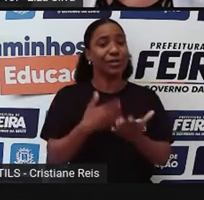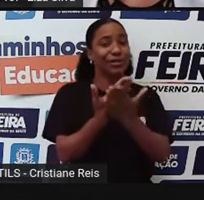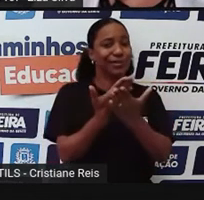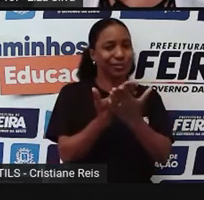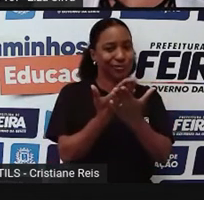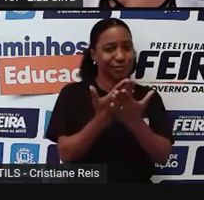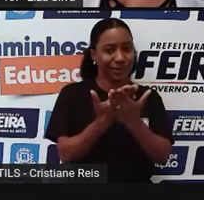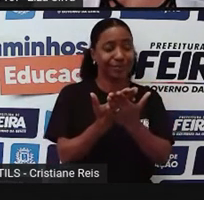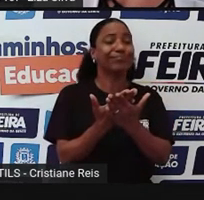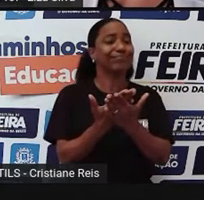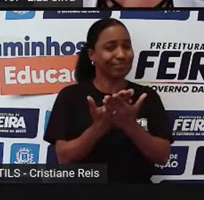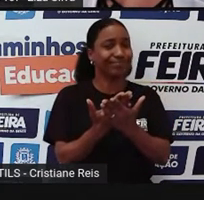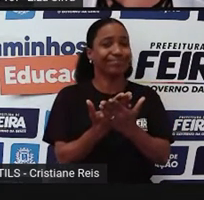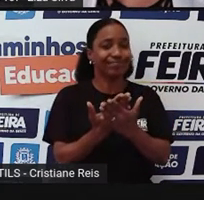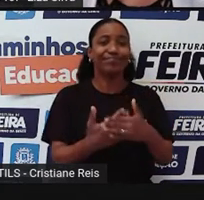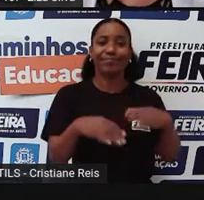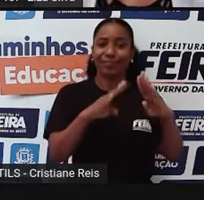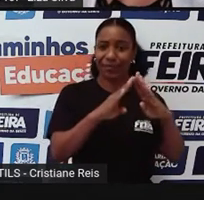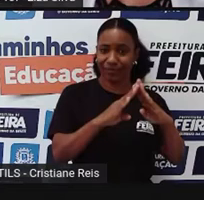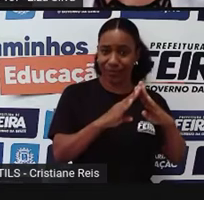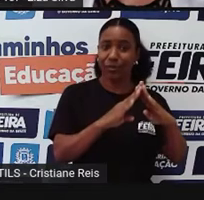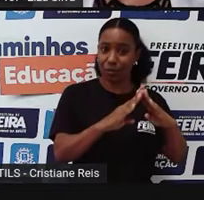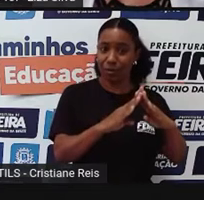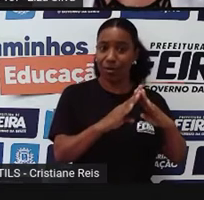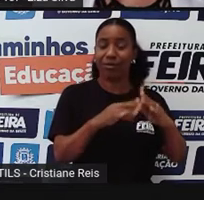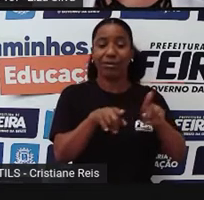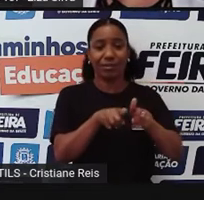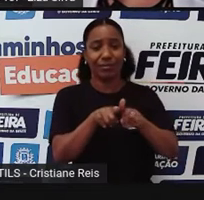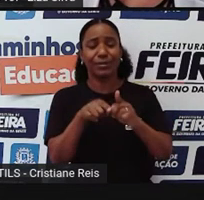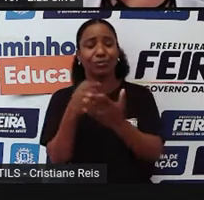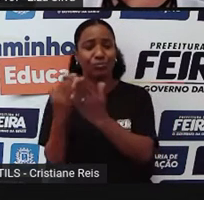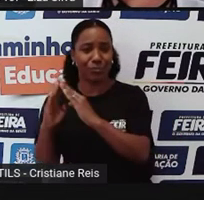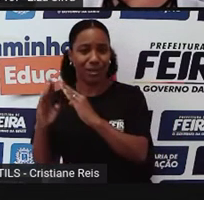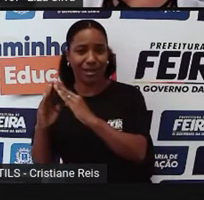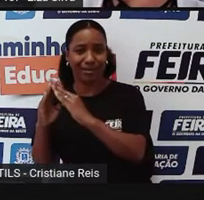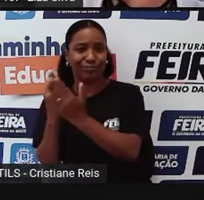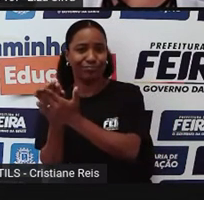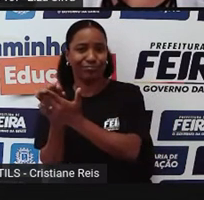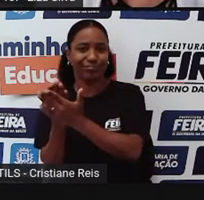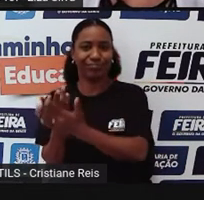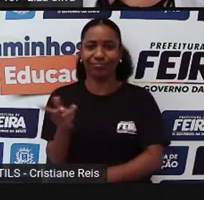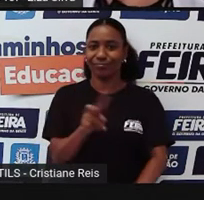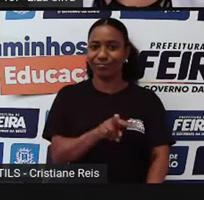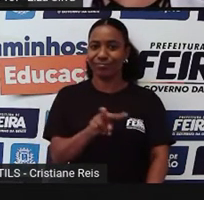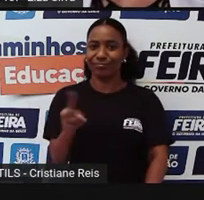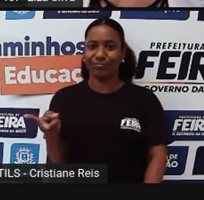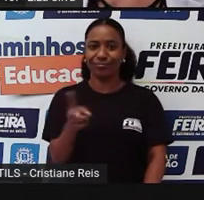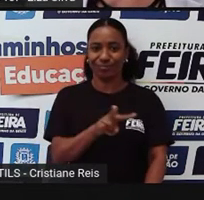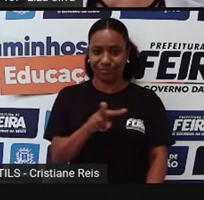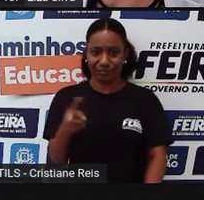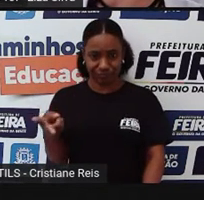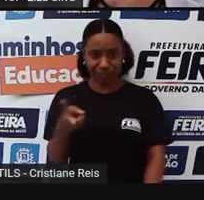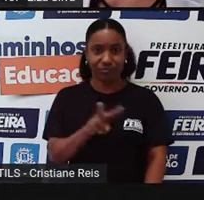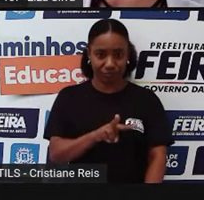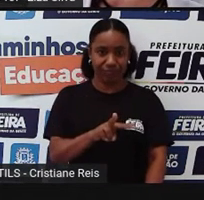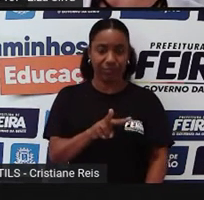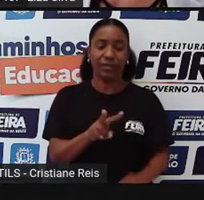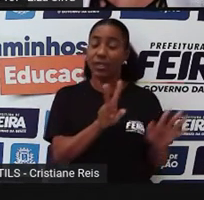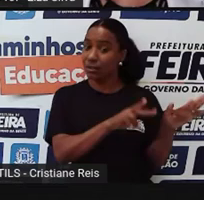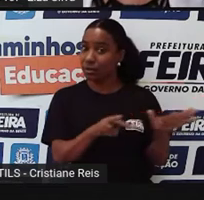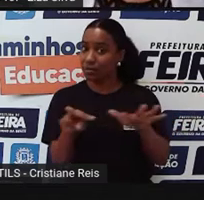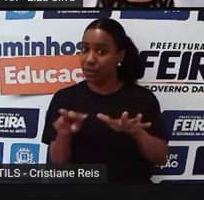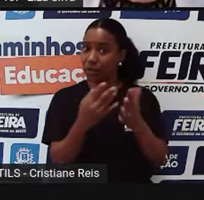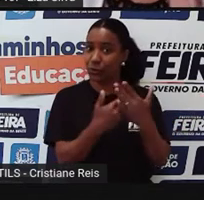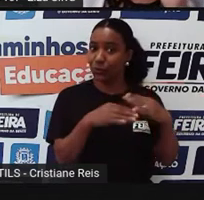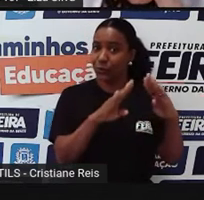o ensino híbrido consiste da presença do aluno na escola em alguns dias durante a semana